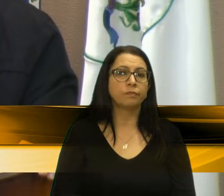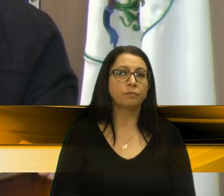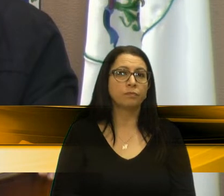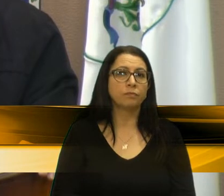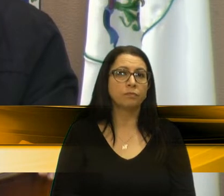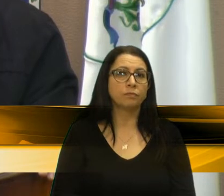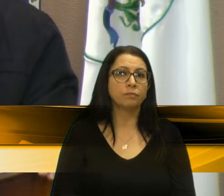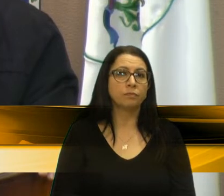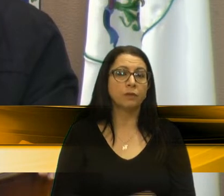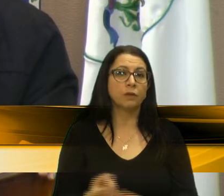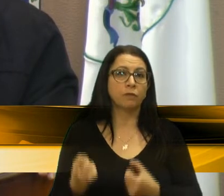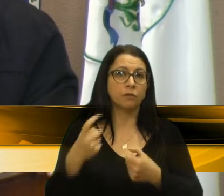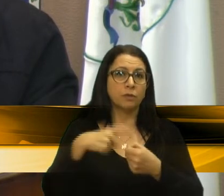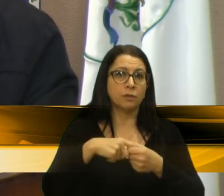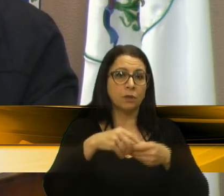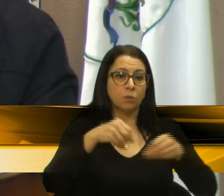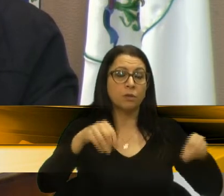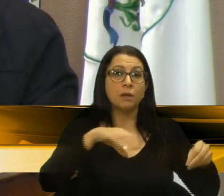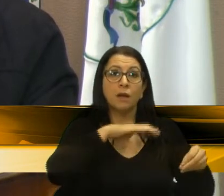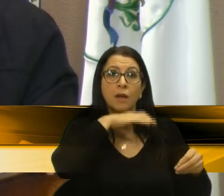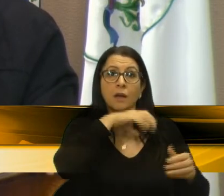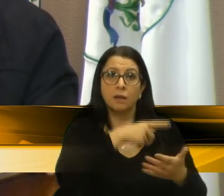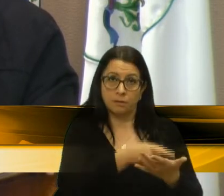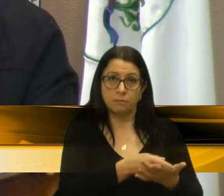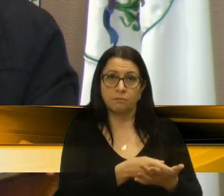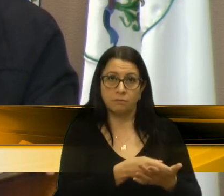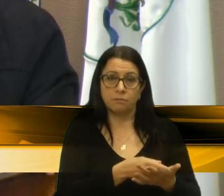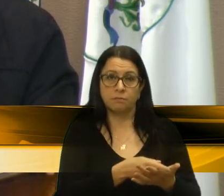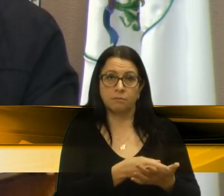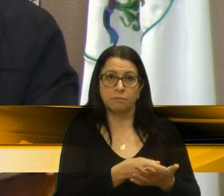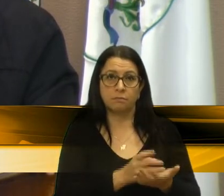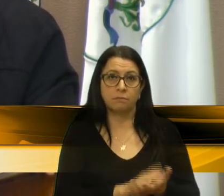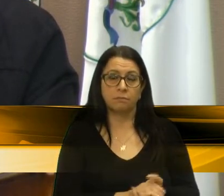de devolução da área.